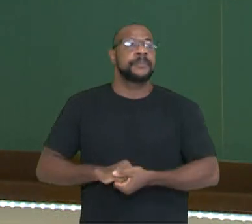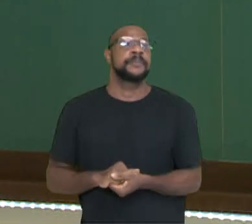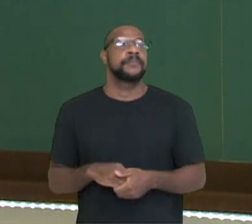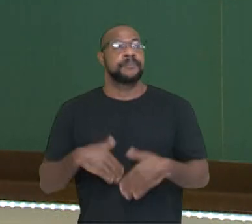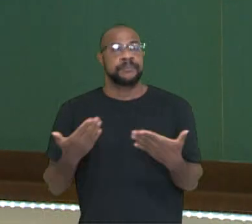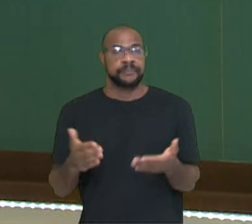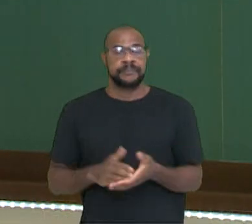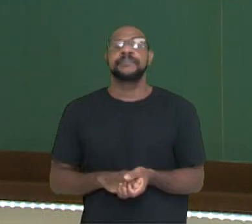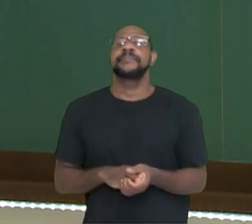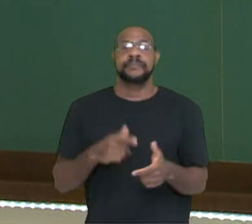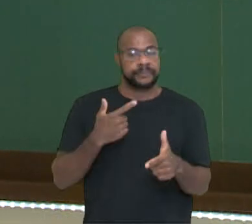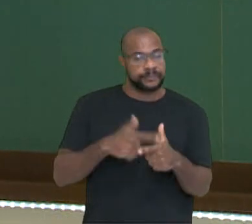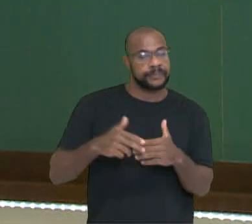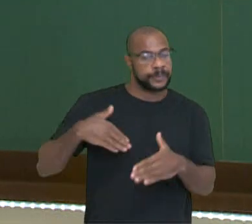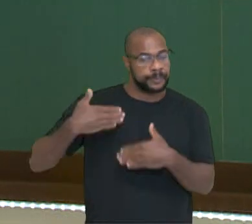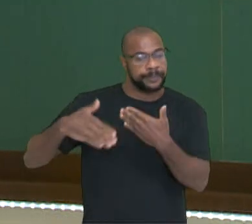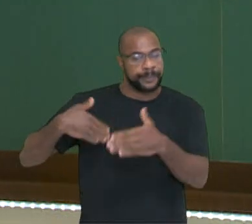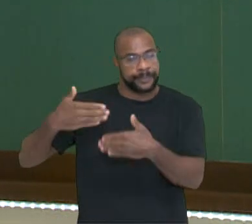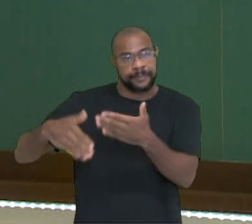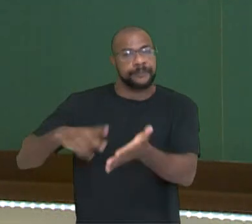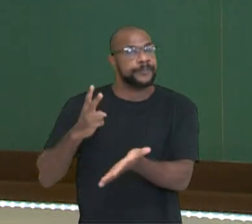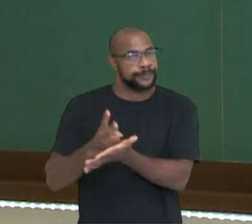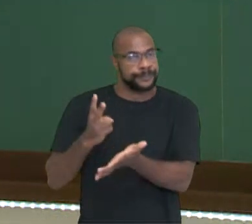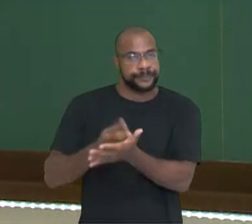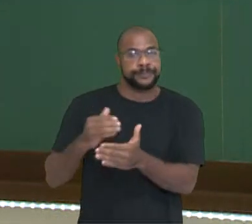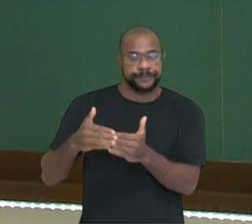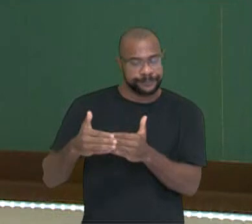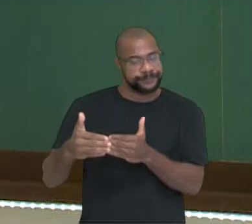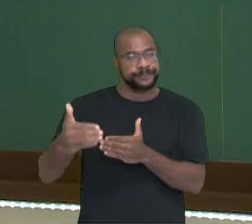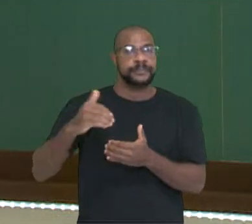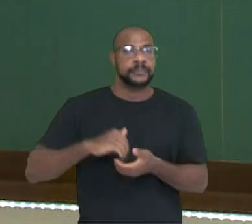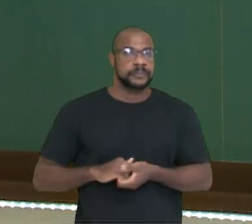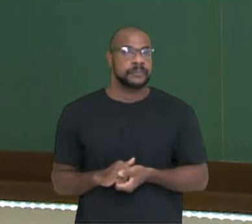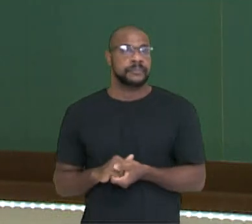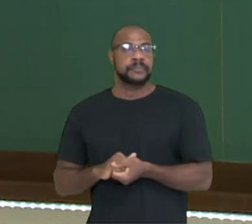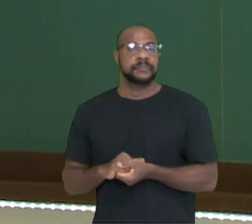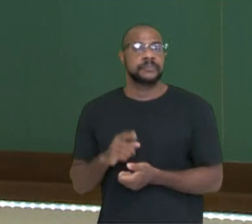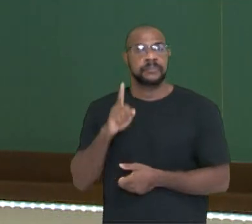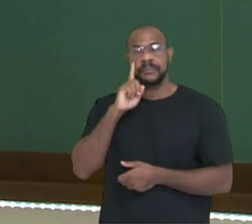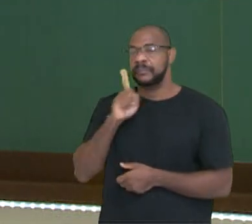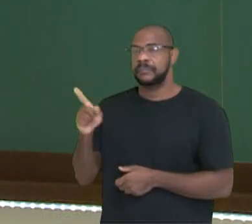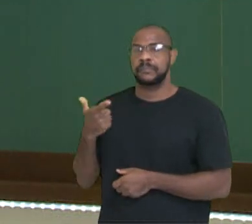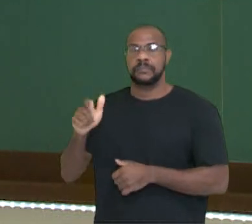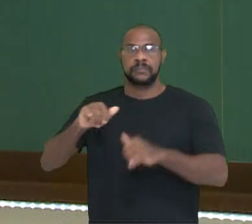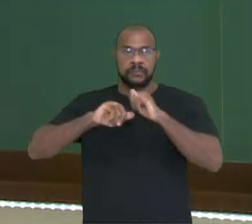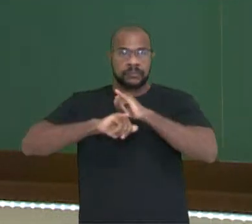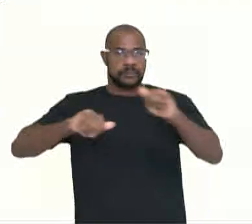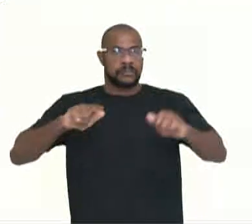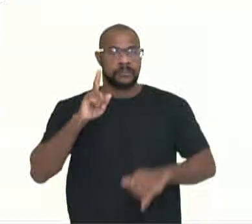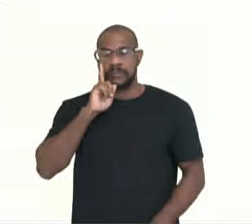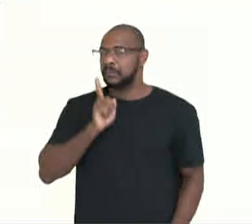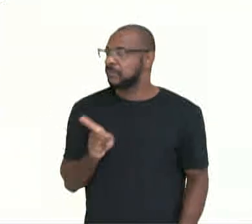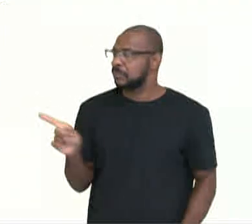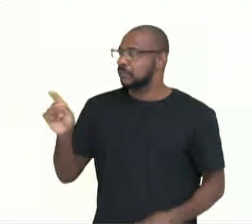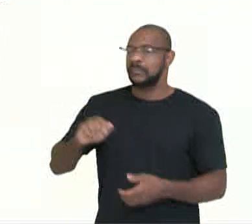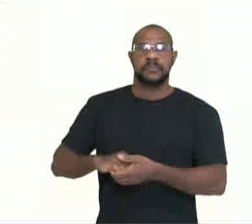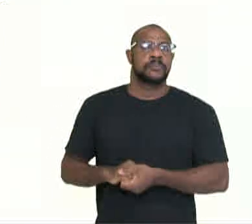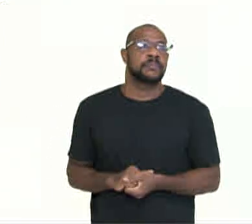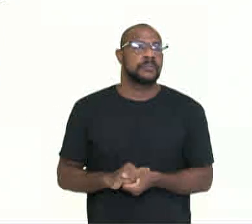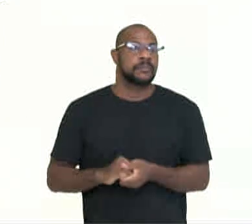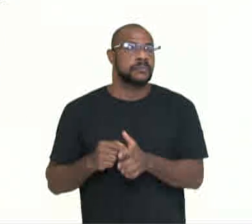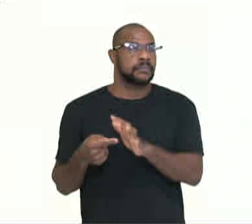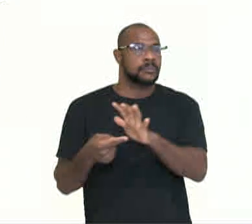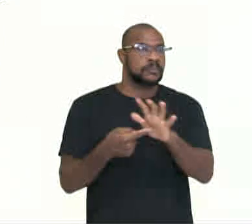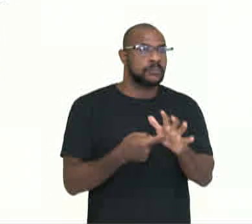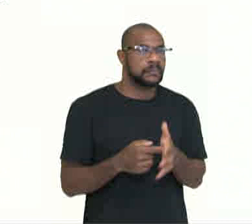Porque as consequências estão aí e vão permanecer por um longo período. Olha essa outra notícia que eu trouxe para vocês.